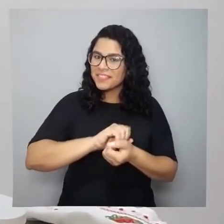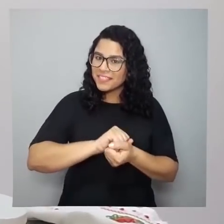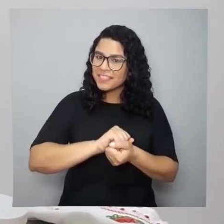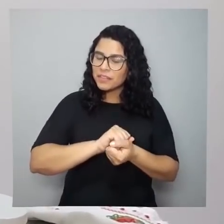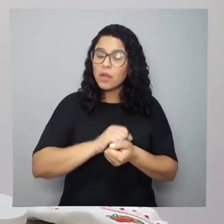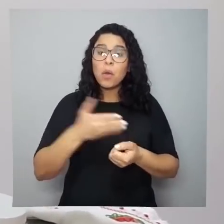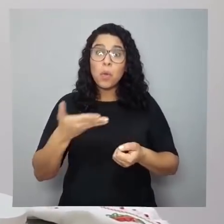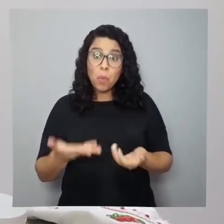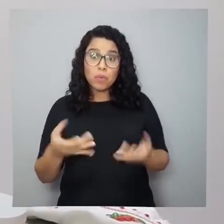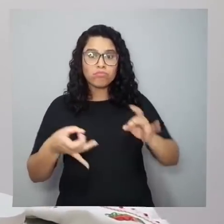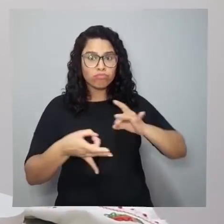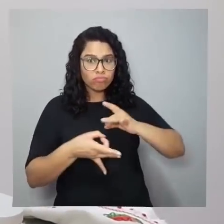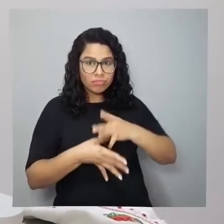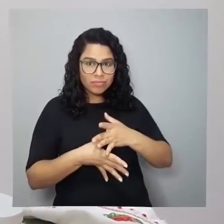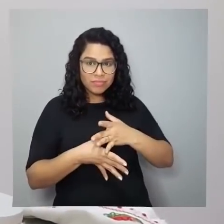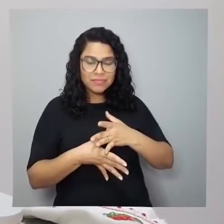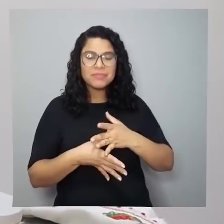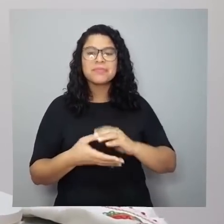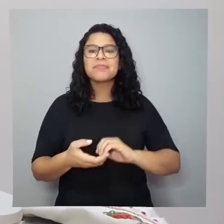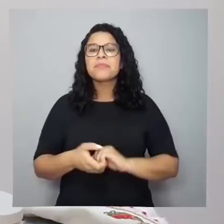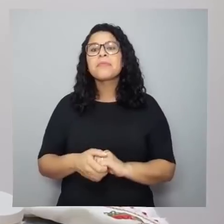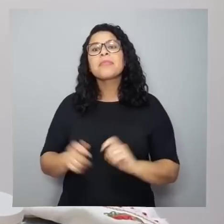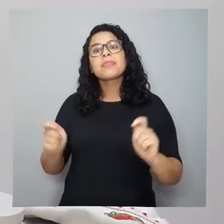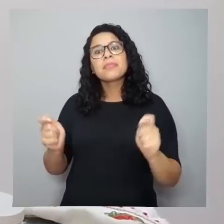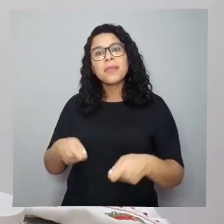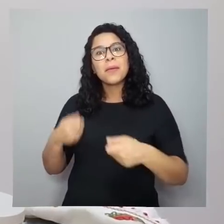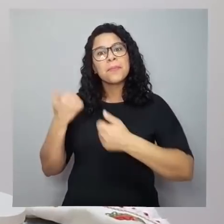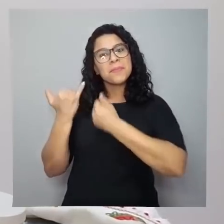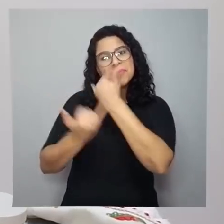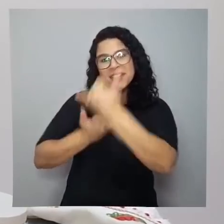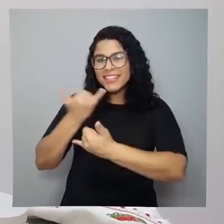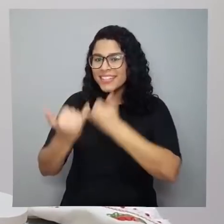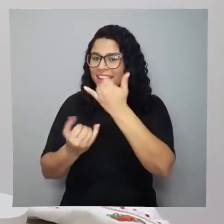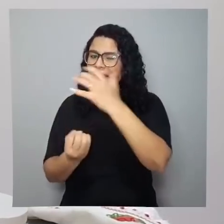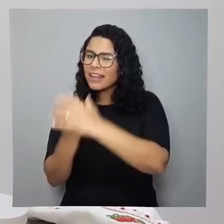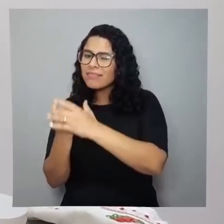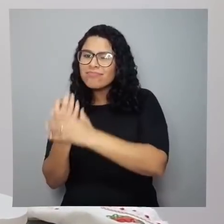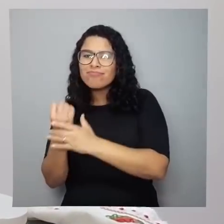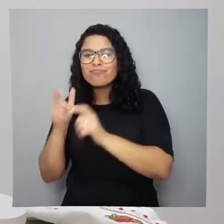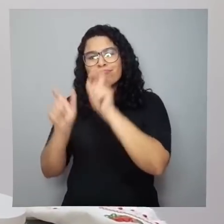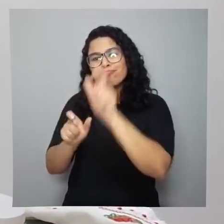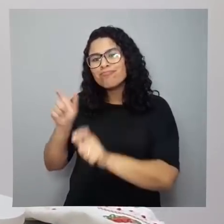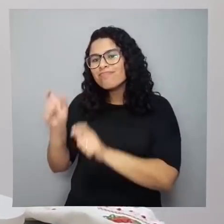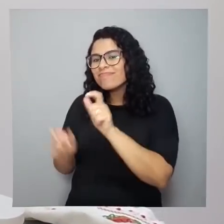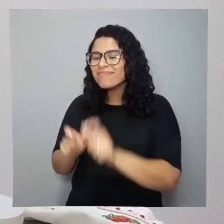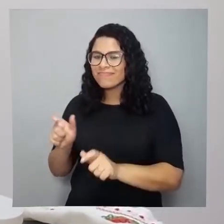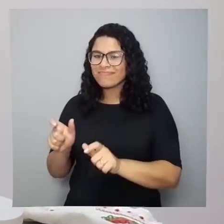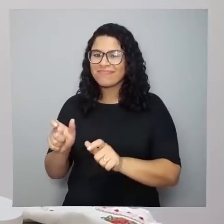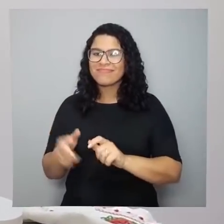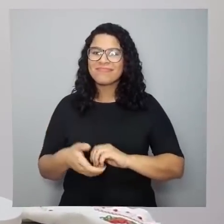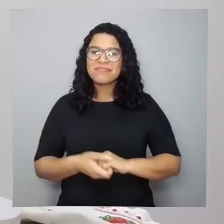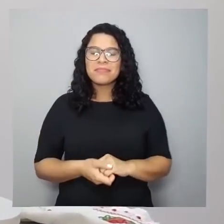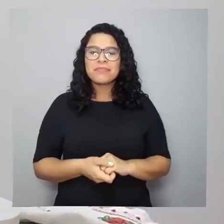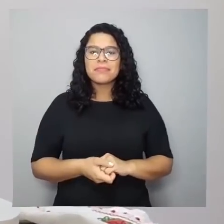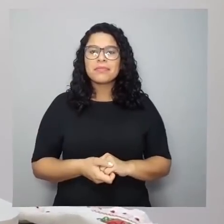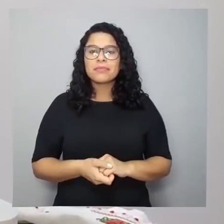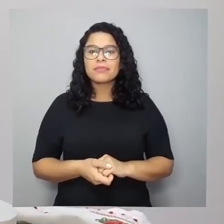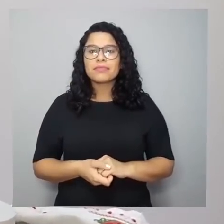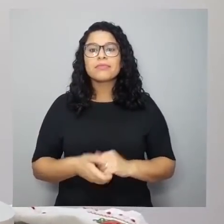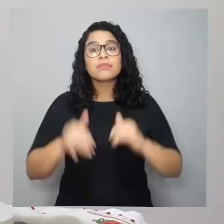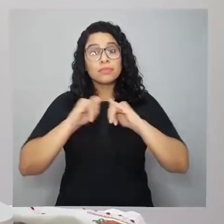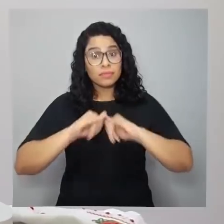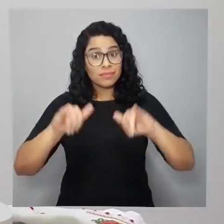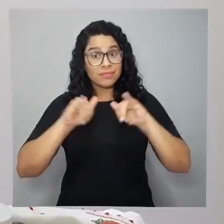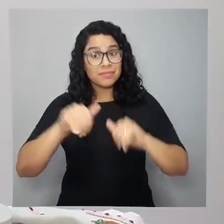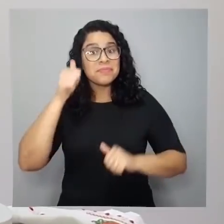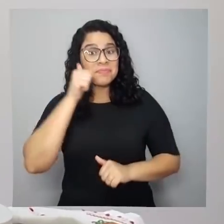essa massinha ficar pronta, vocês vão fazer várias coisas aí, porque há muitos personagens com a massinha, não é isso mesmo? E avisando